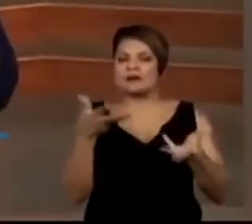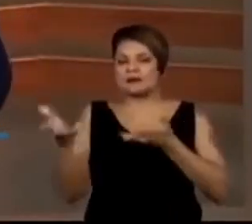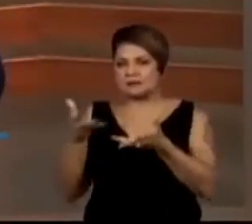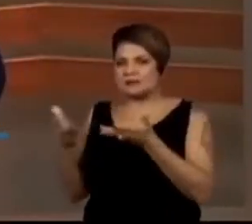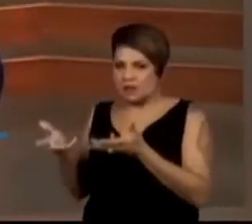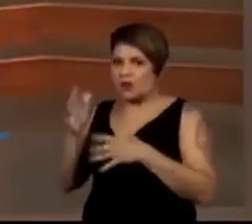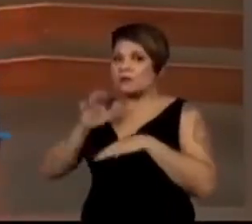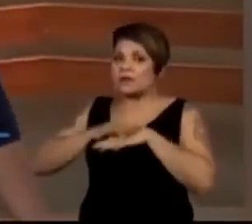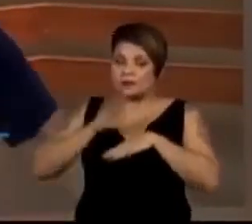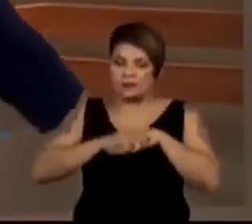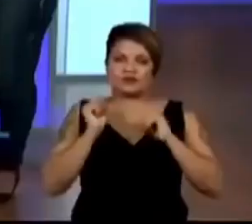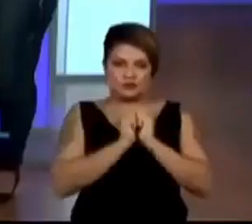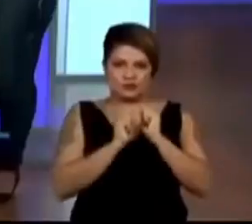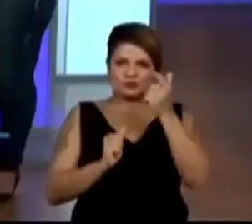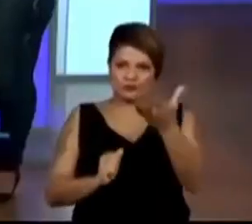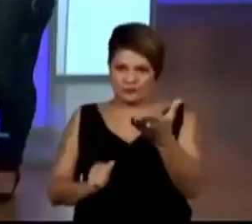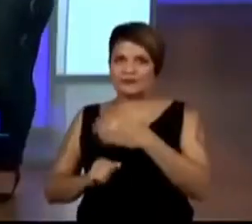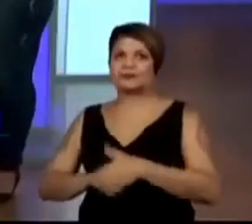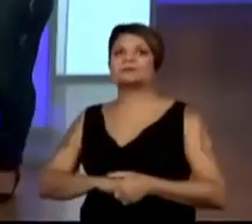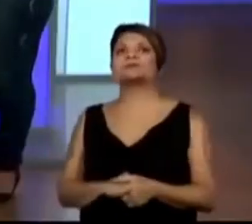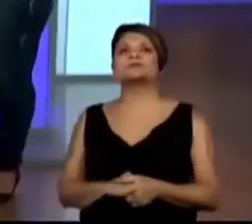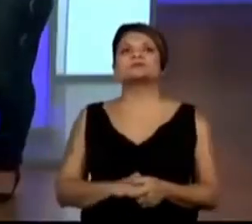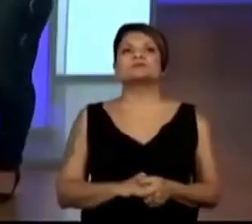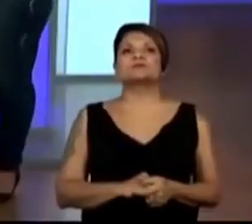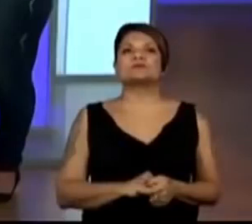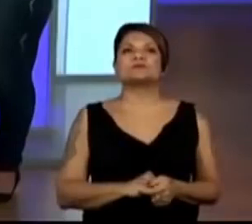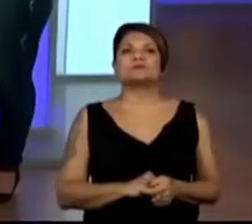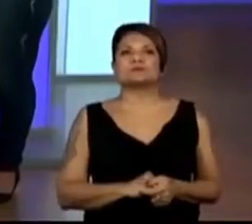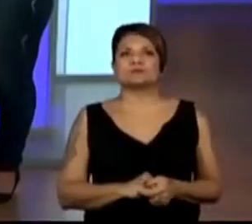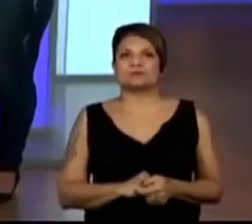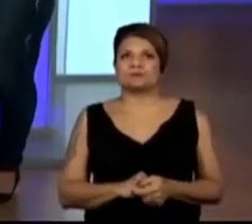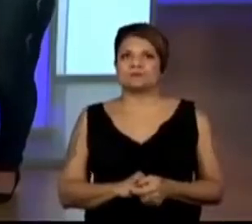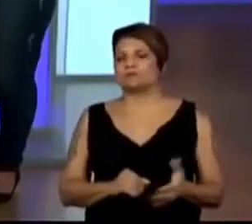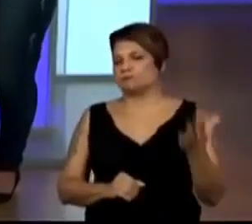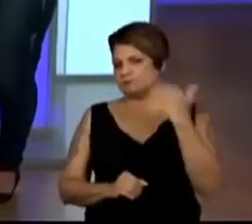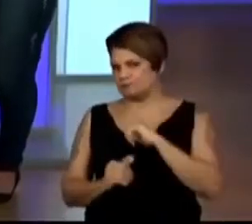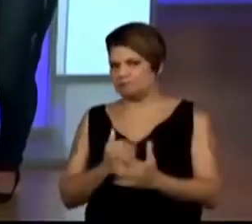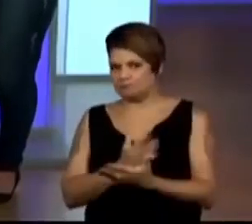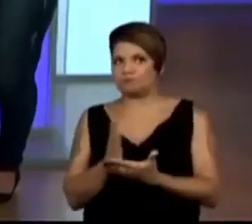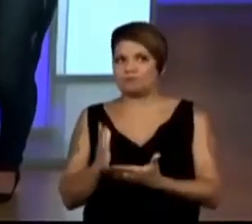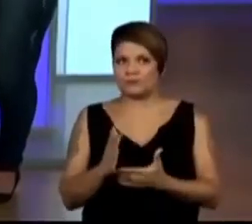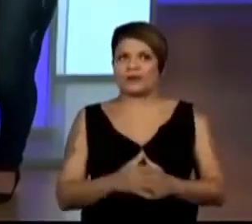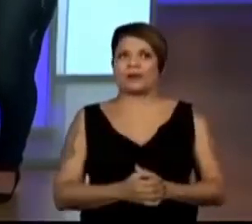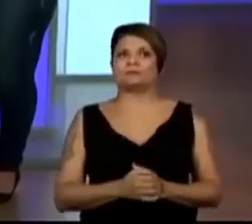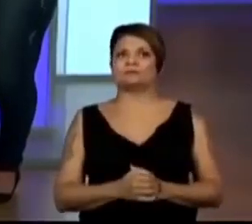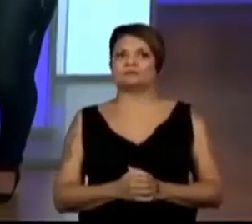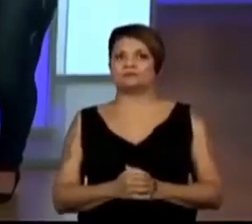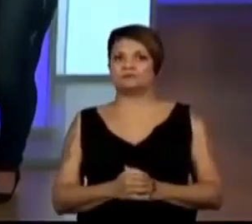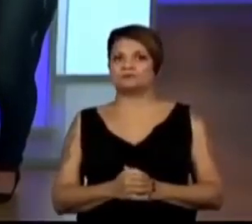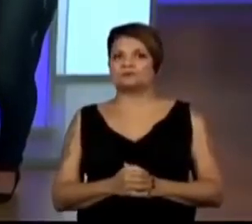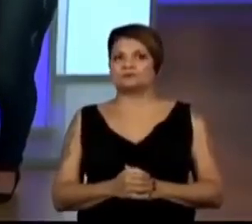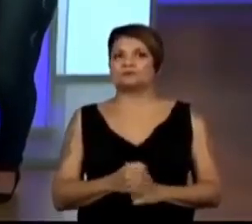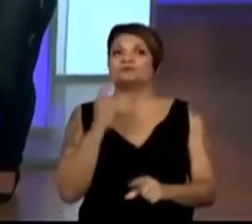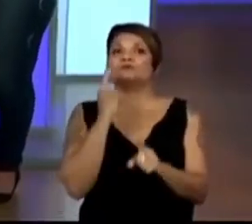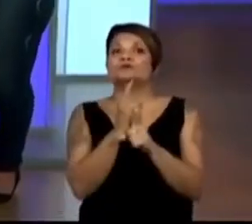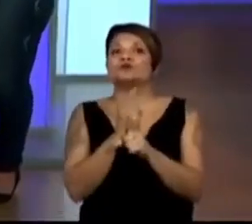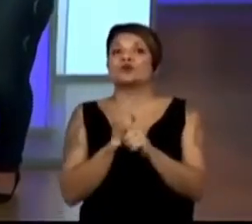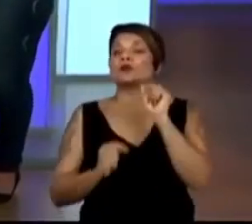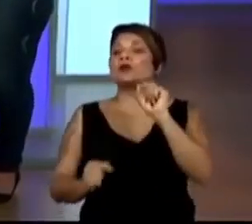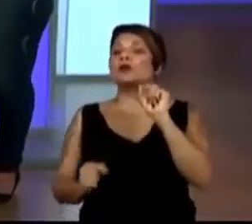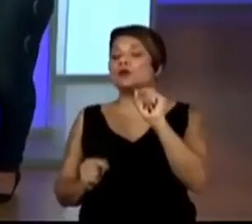a matemática junto com vocês da aula, tá? Então vamos começar, vamos descobrir o que o nosso personagem já começou